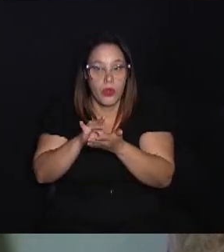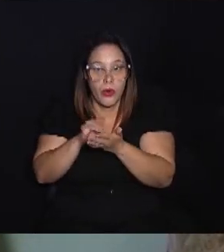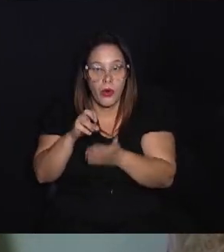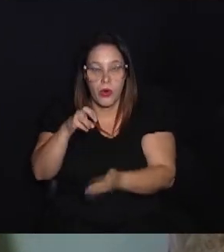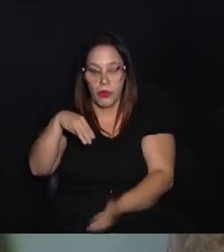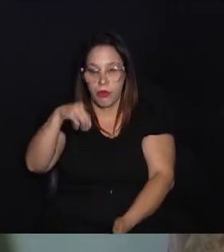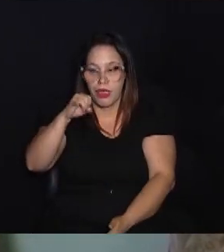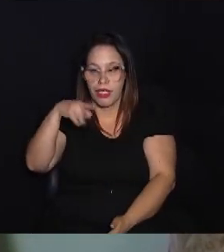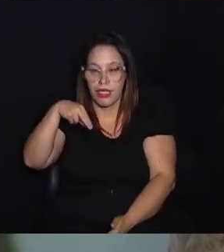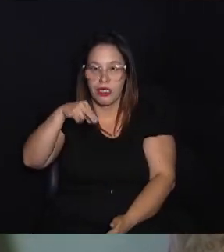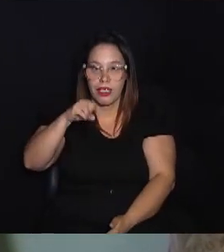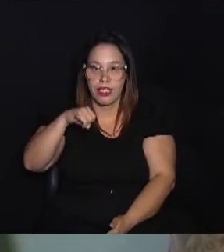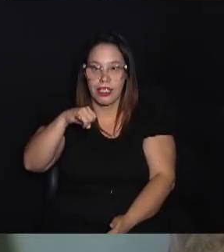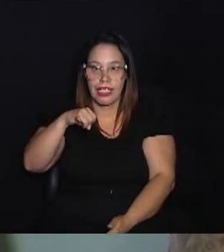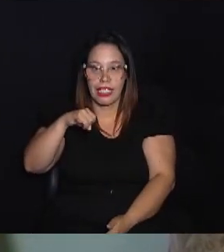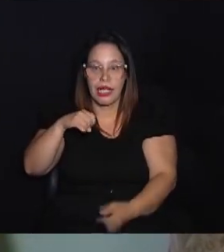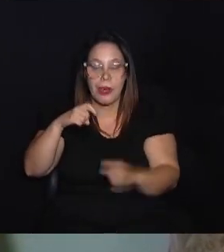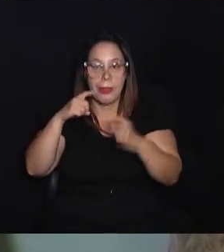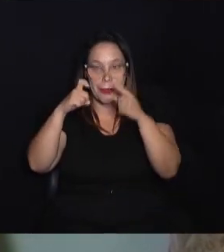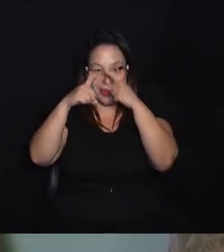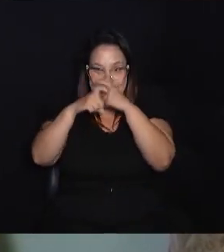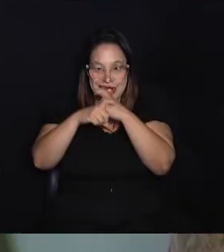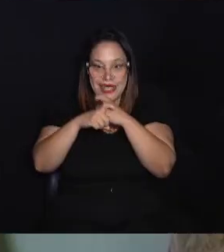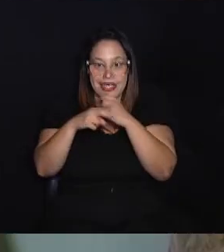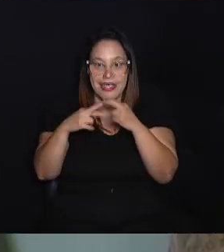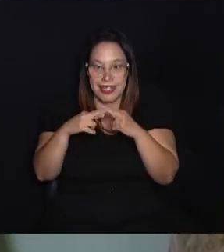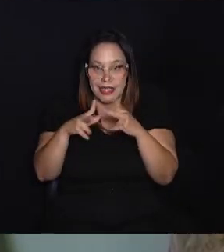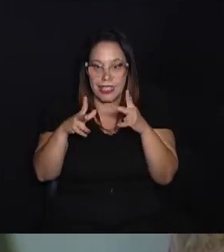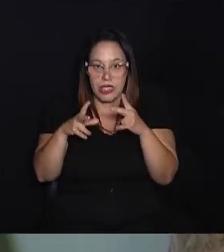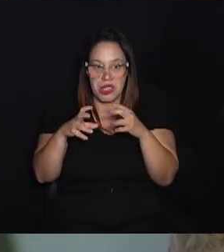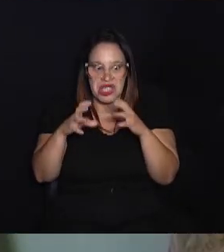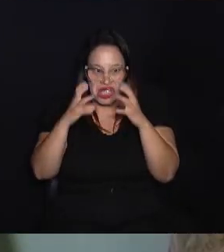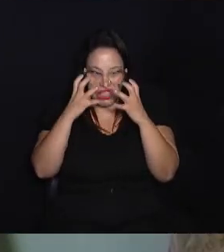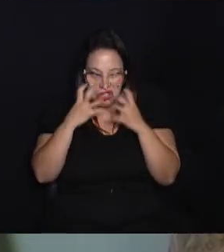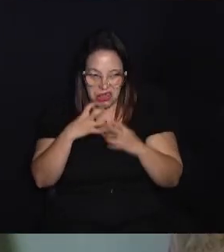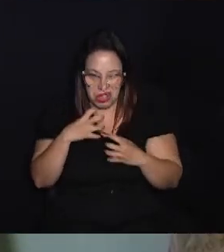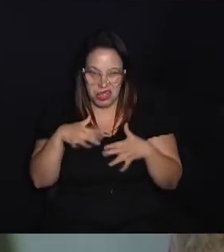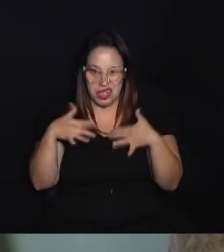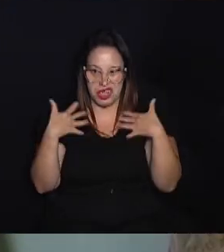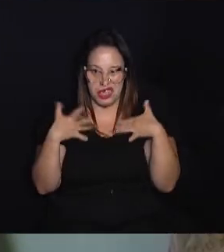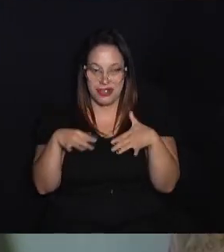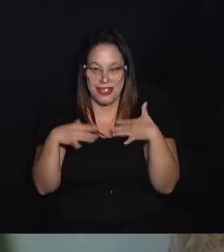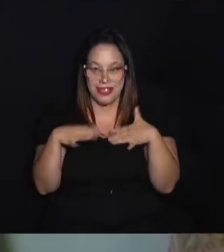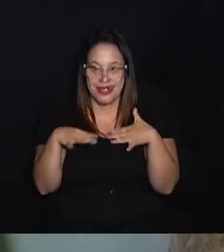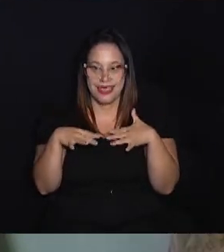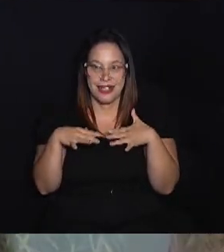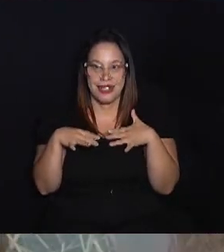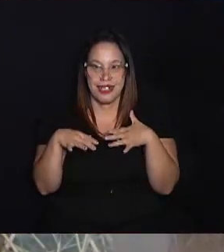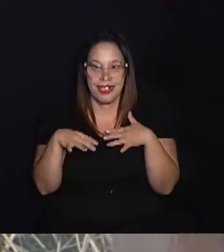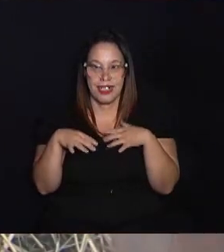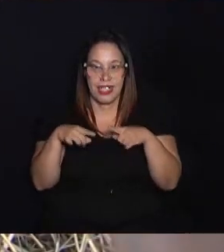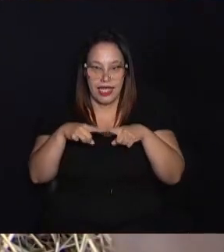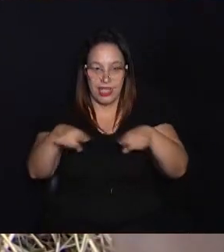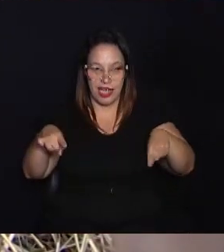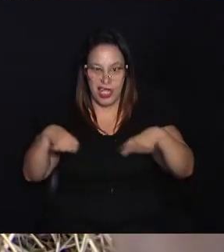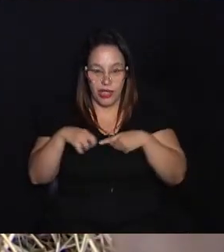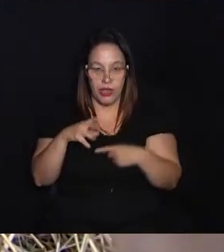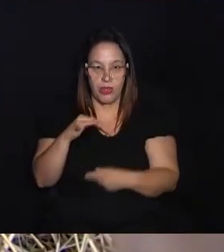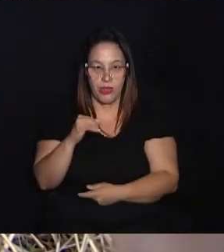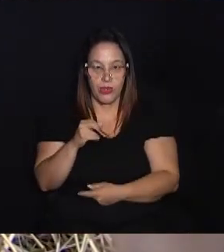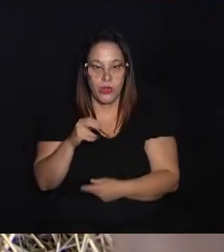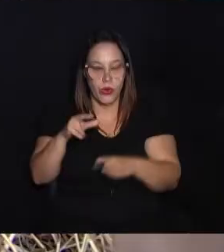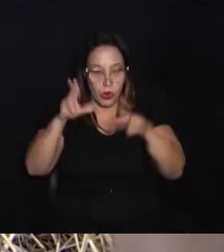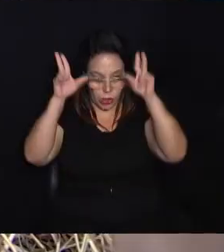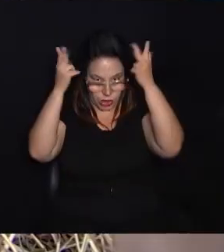eles têm temperamentos mais diferenciados, eles são os mais bravinhos, né? E normalmente eles são muito mais territorialistas do que os coelhos